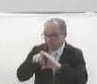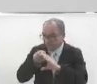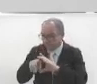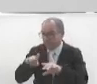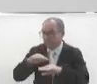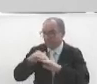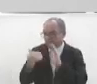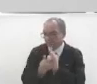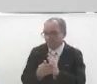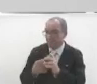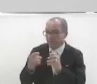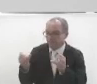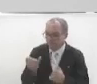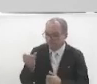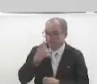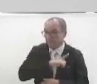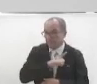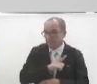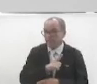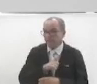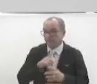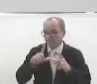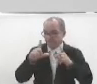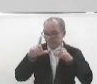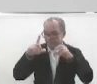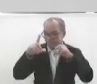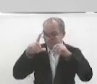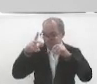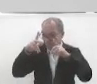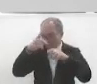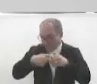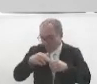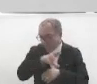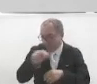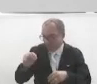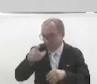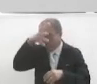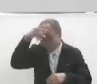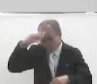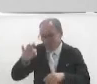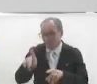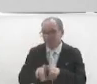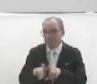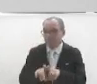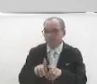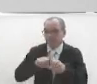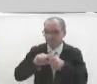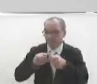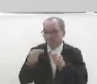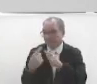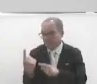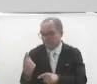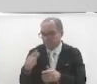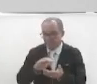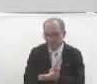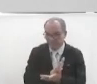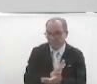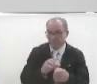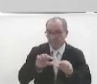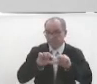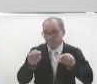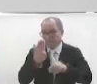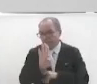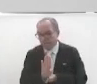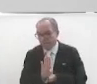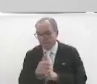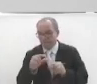e dá outras providências no âmbito do Poder Executivo do município de Rondonópolis Mato Grosso o artigo primeiro suprime alínea